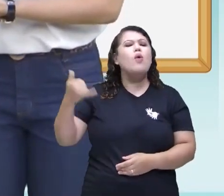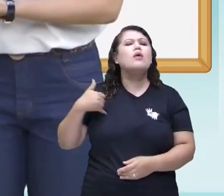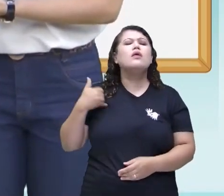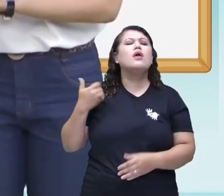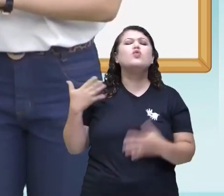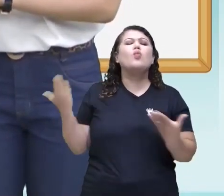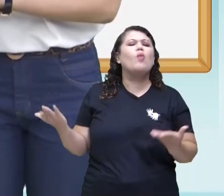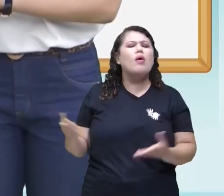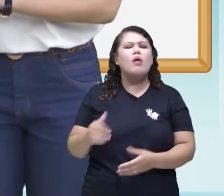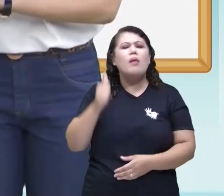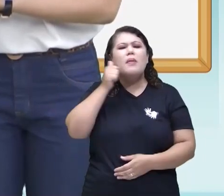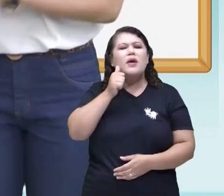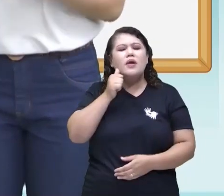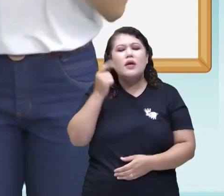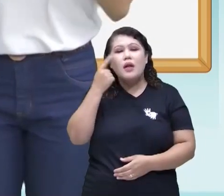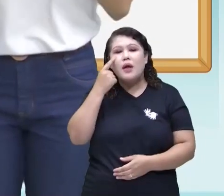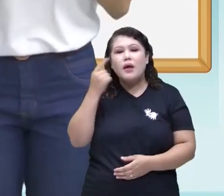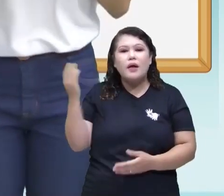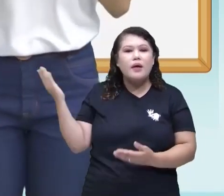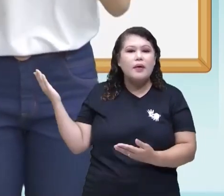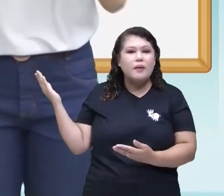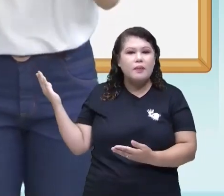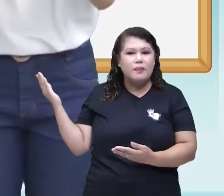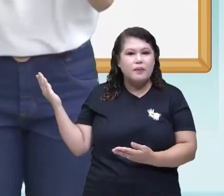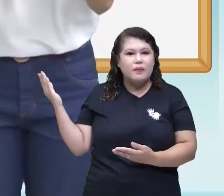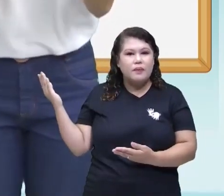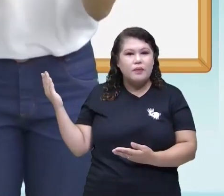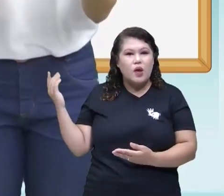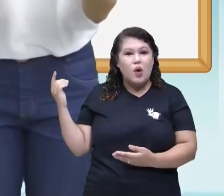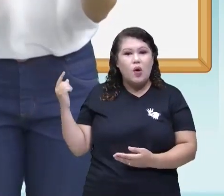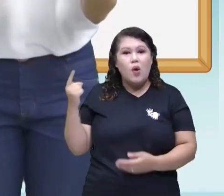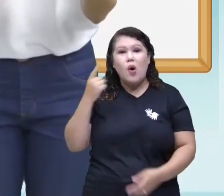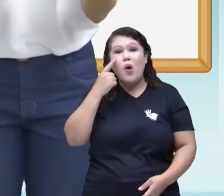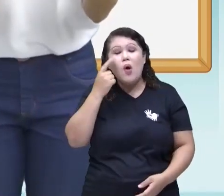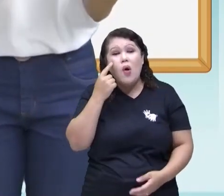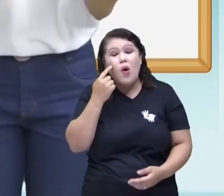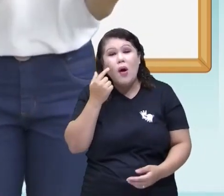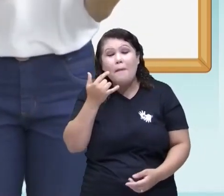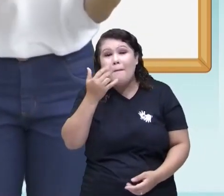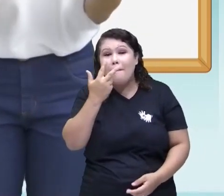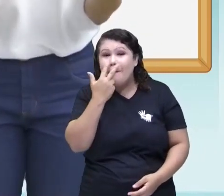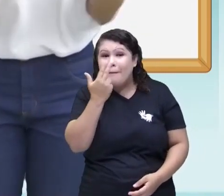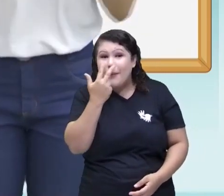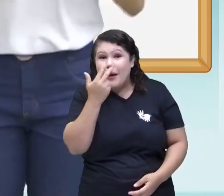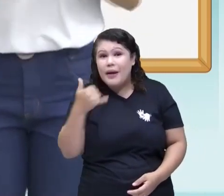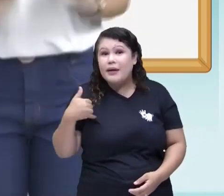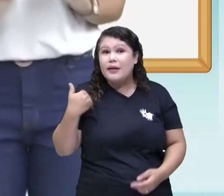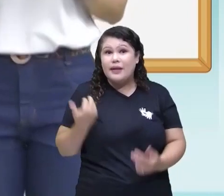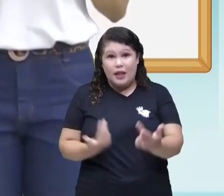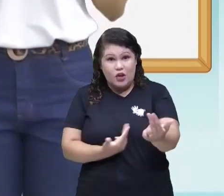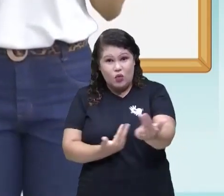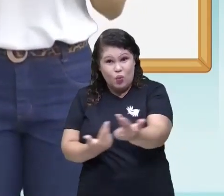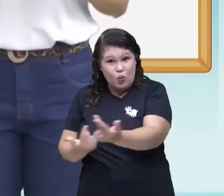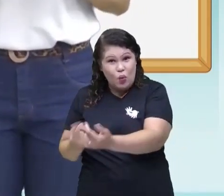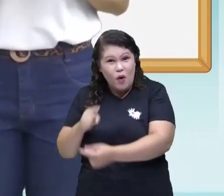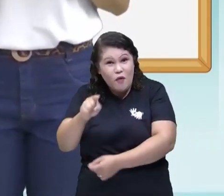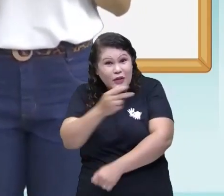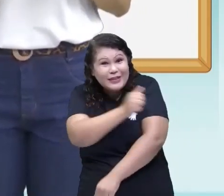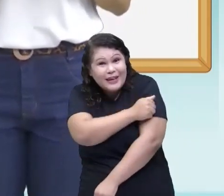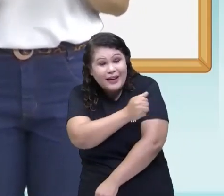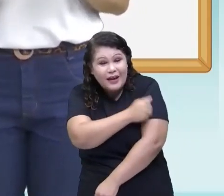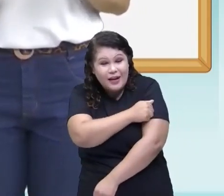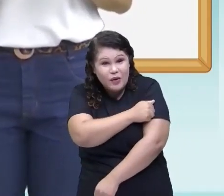da menininha? A menininha, ela está com a mesma idade que vocês. A menininha, ela consegue fazer as coisas